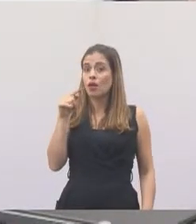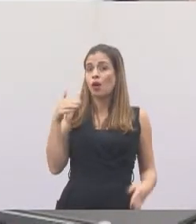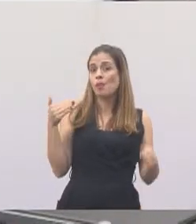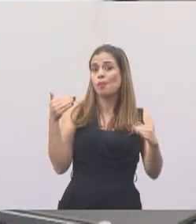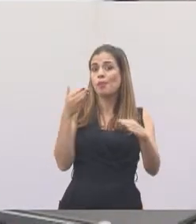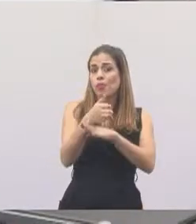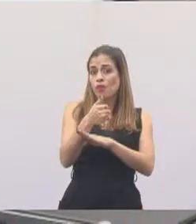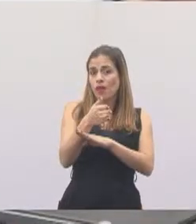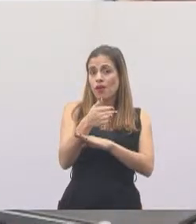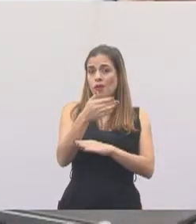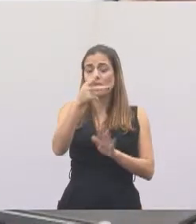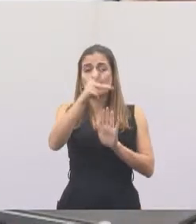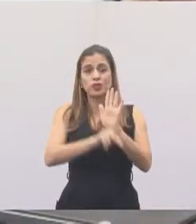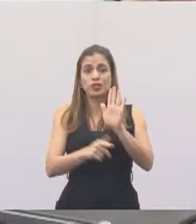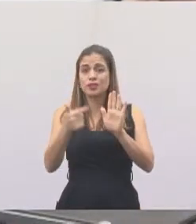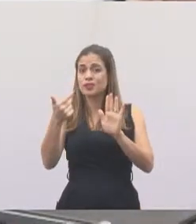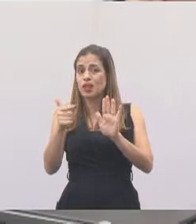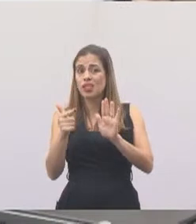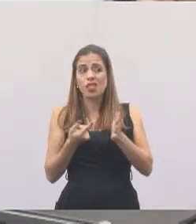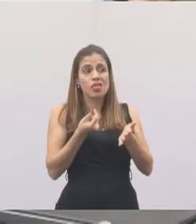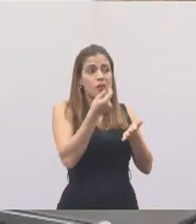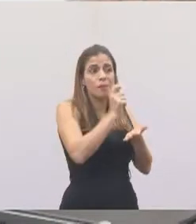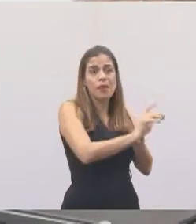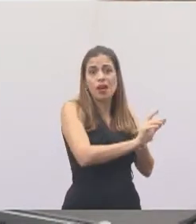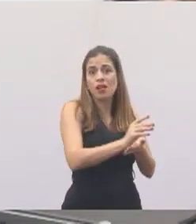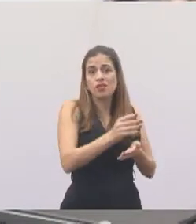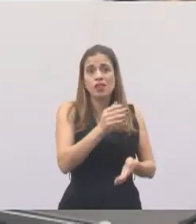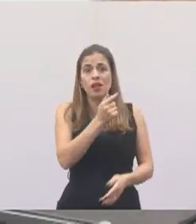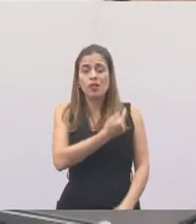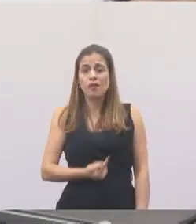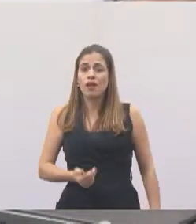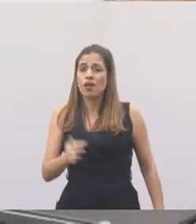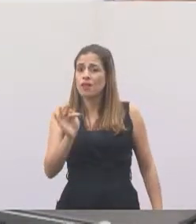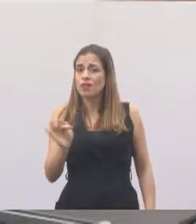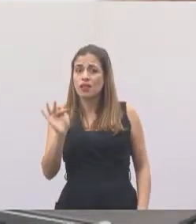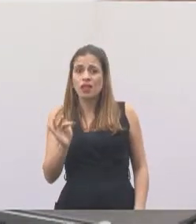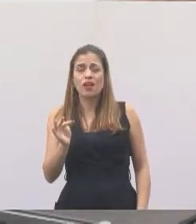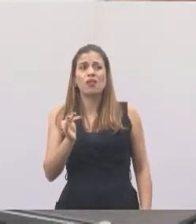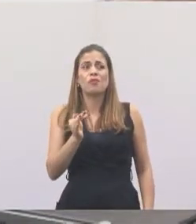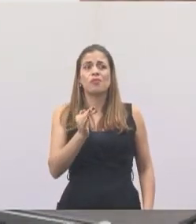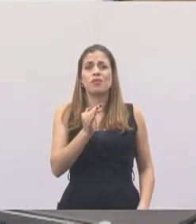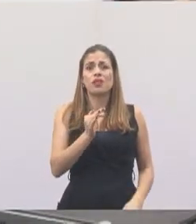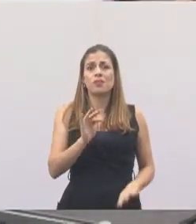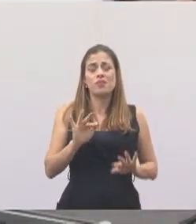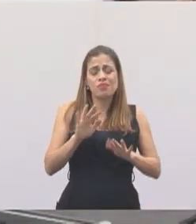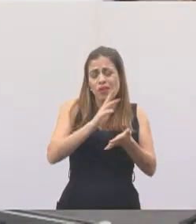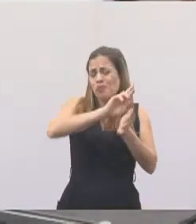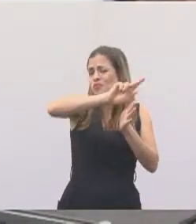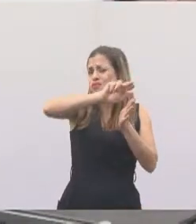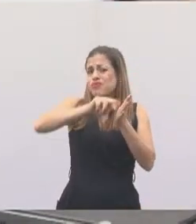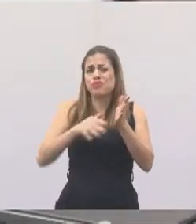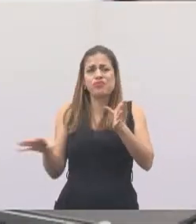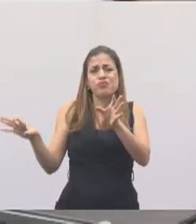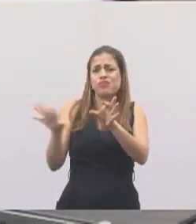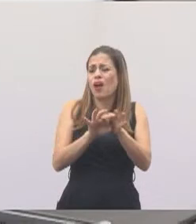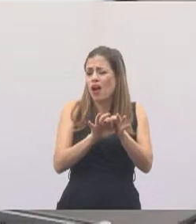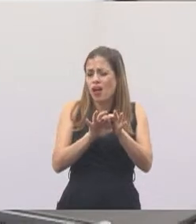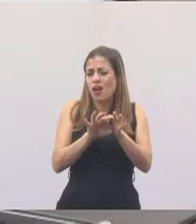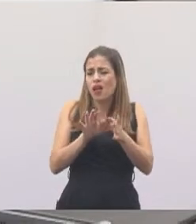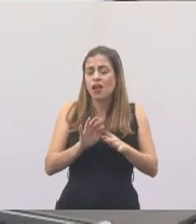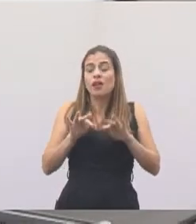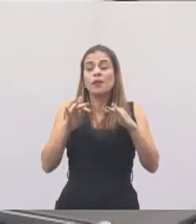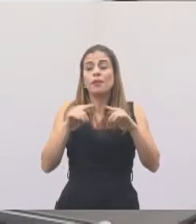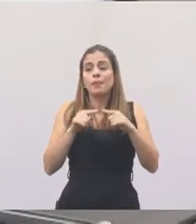esse projeto, não tem mais repasse de verba federal, estadual, a gente passa a deixar de celebrar uma série de convênios, mas com